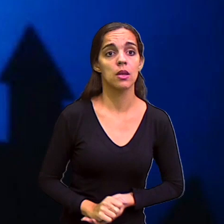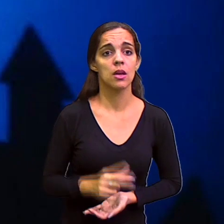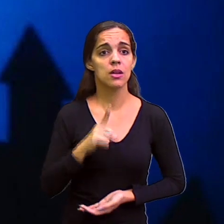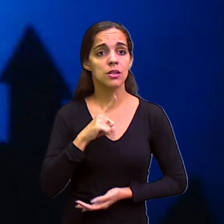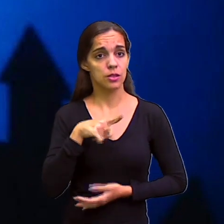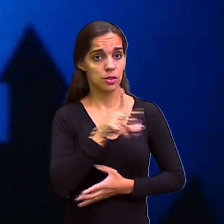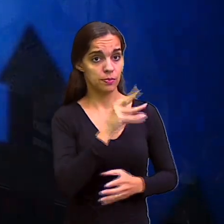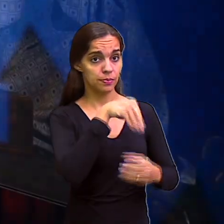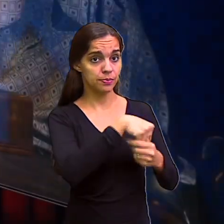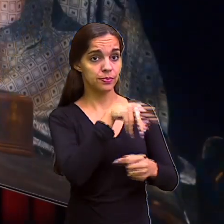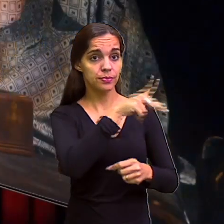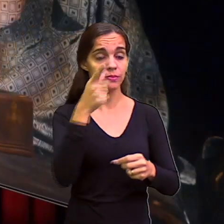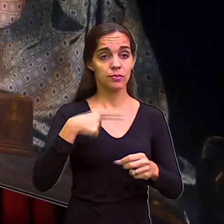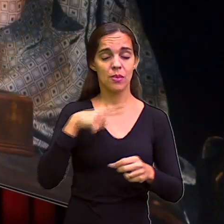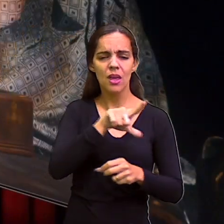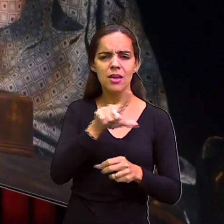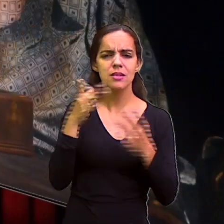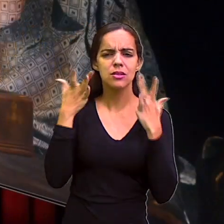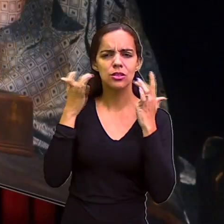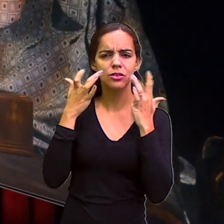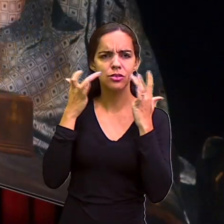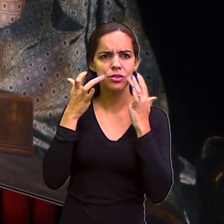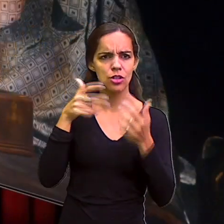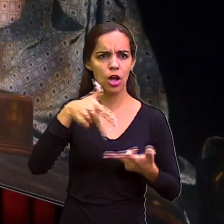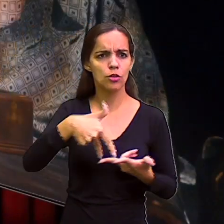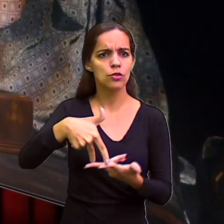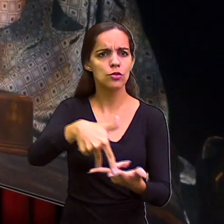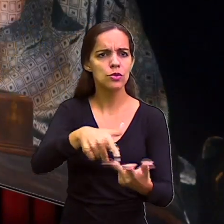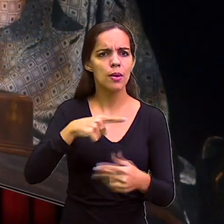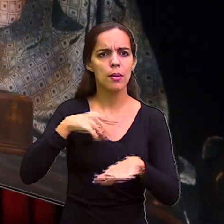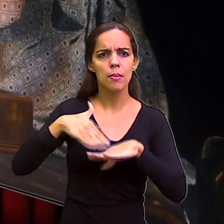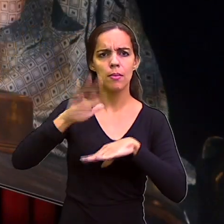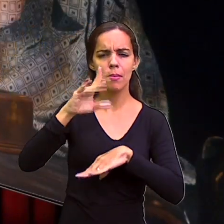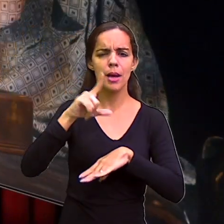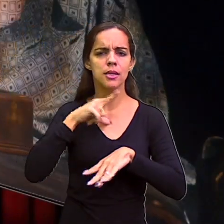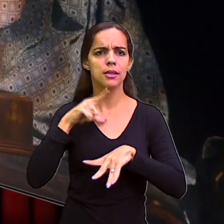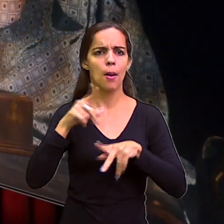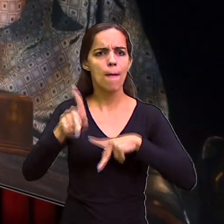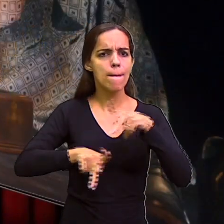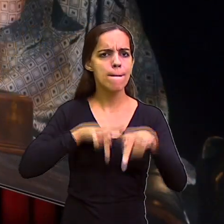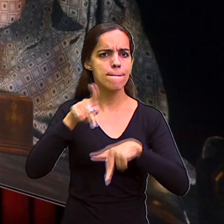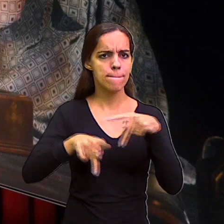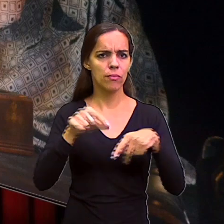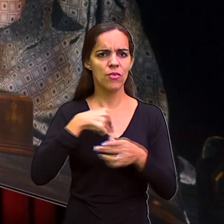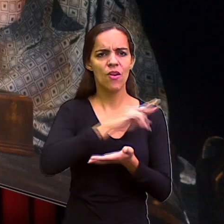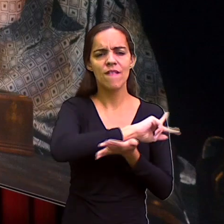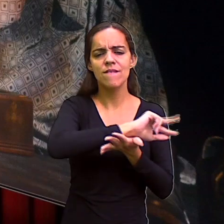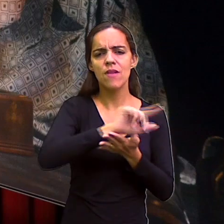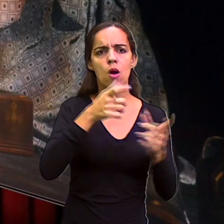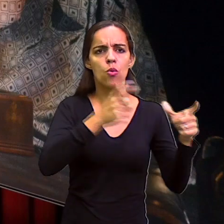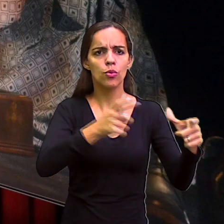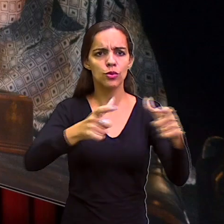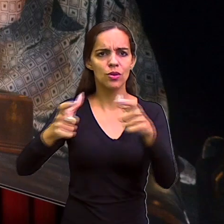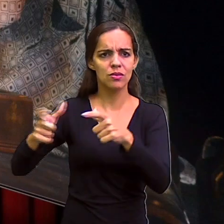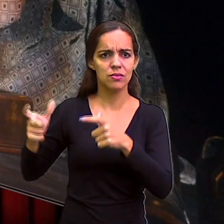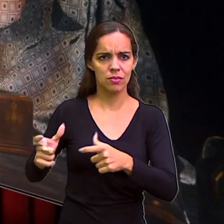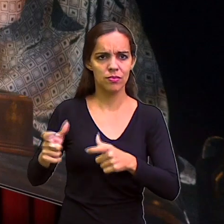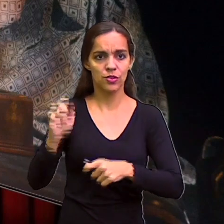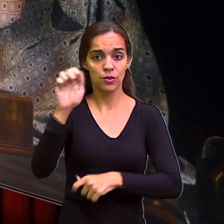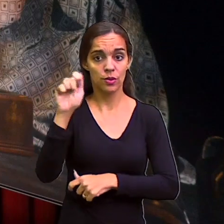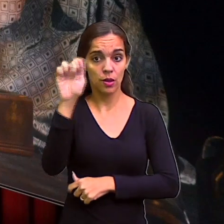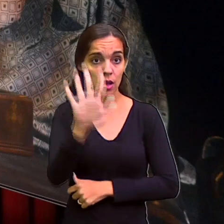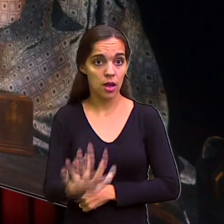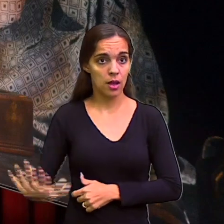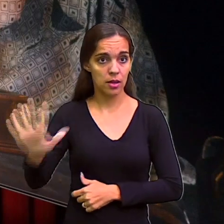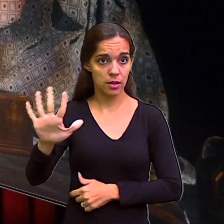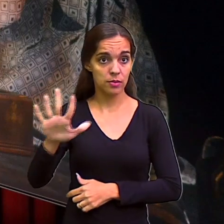hoje, o teatro de sombra é uma das manifestações artísticas mais populares em diversas regiões do continente